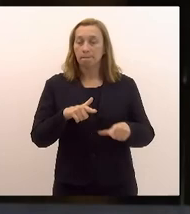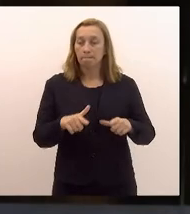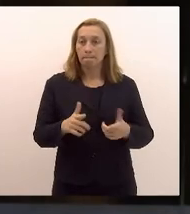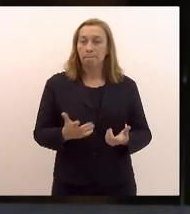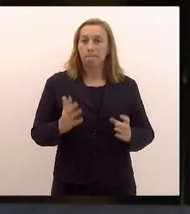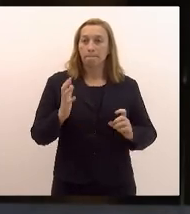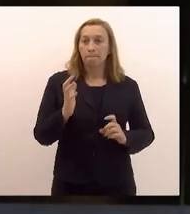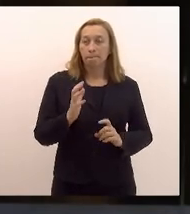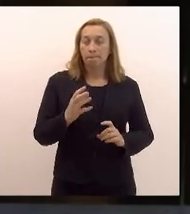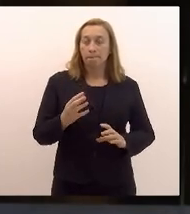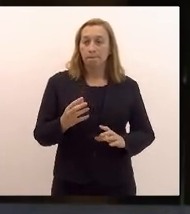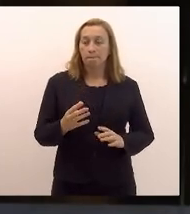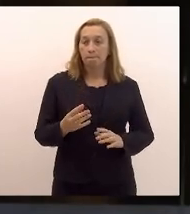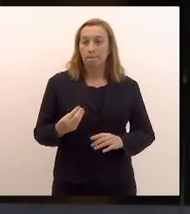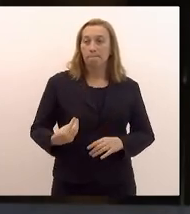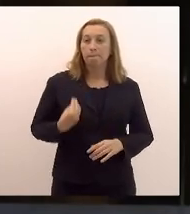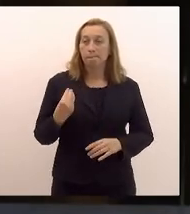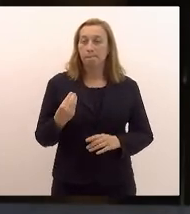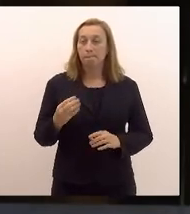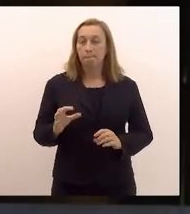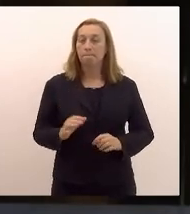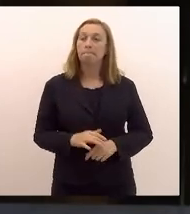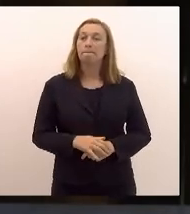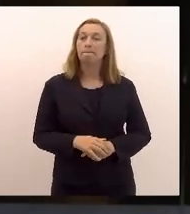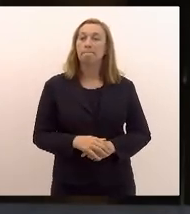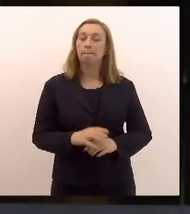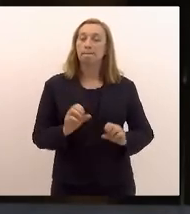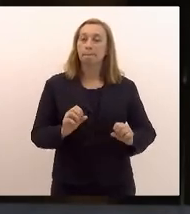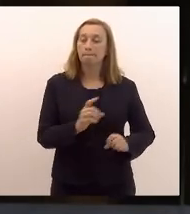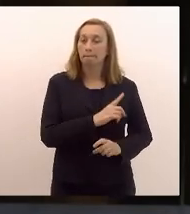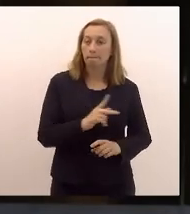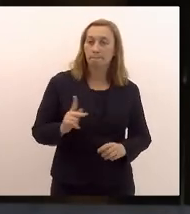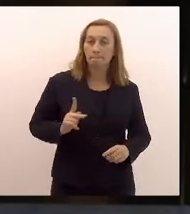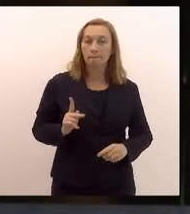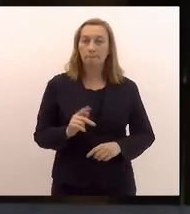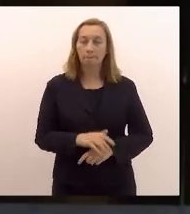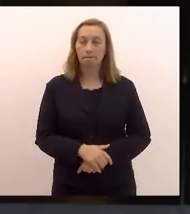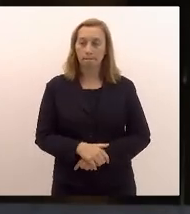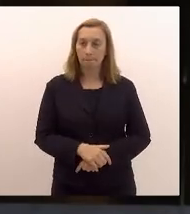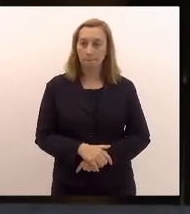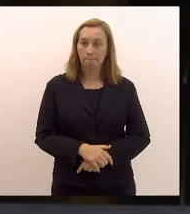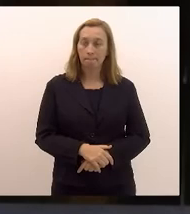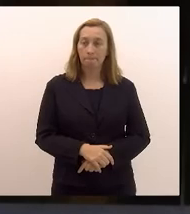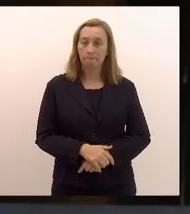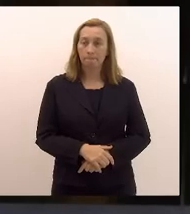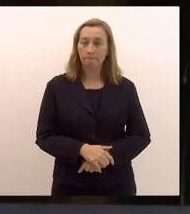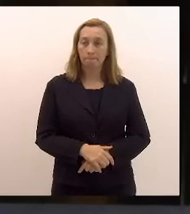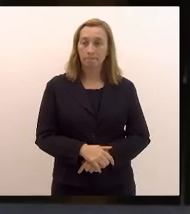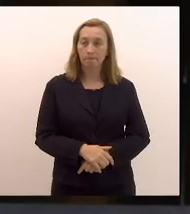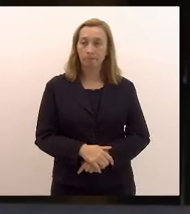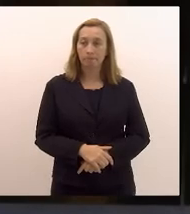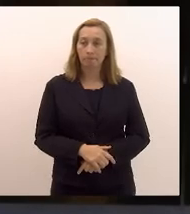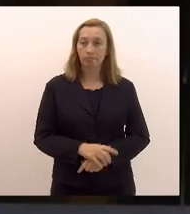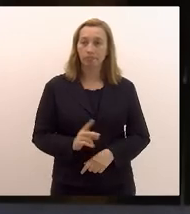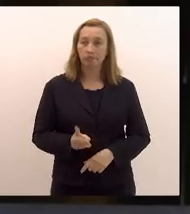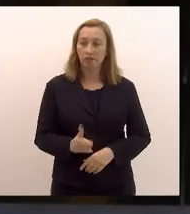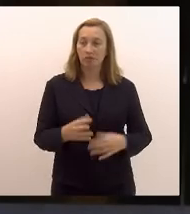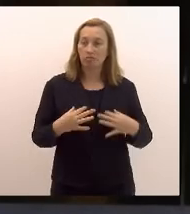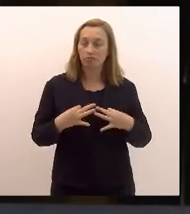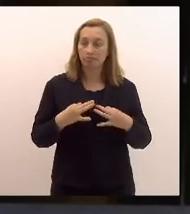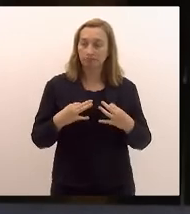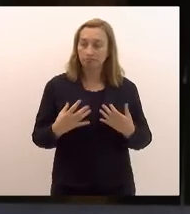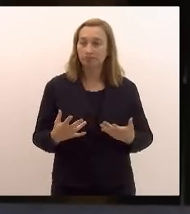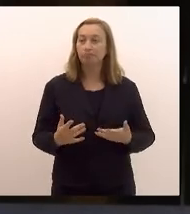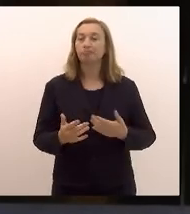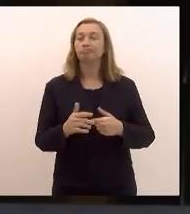e pela Vida Segura das mulheres têm atuação dos Defensores das defensoras e defensores sempre disponíveis